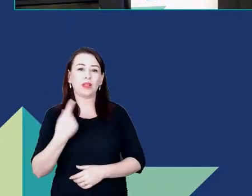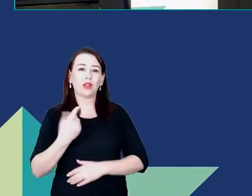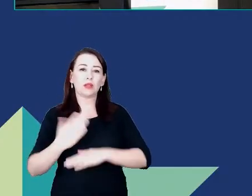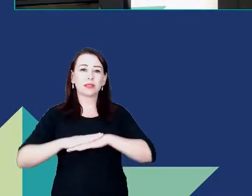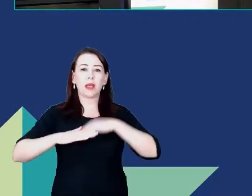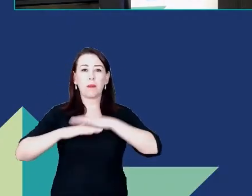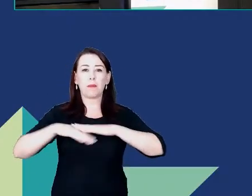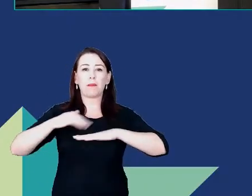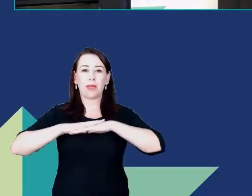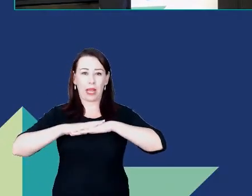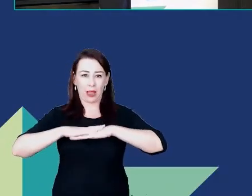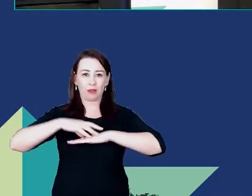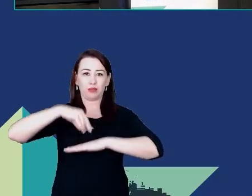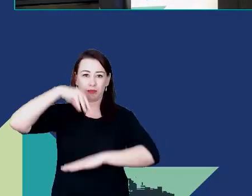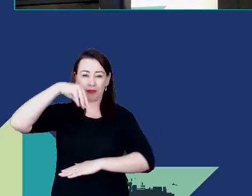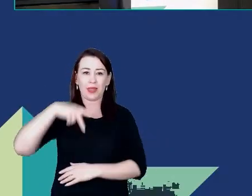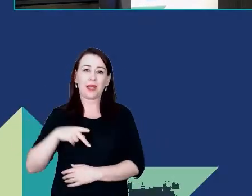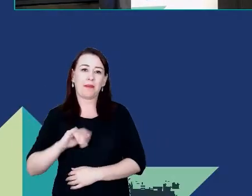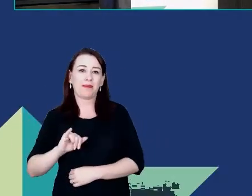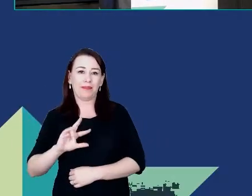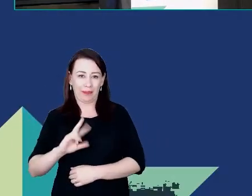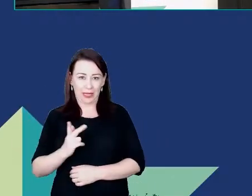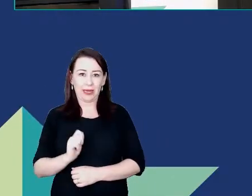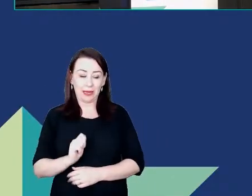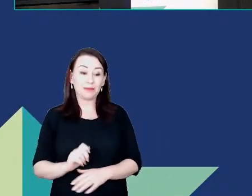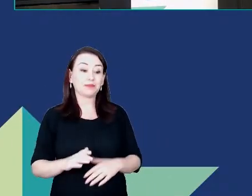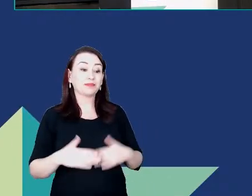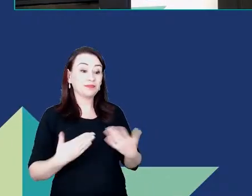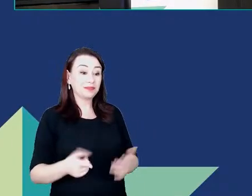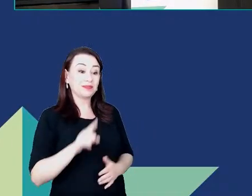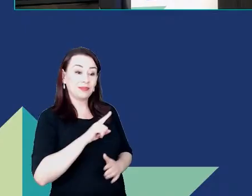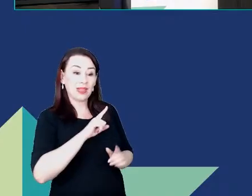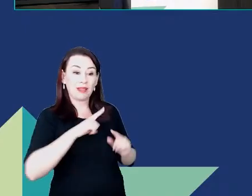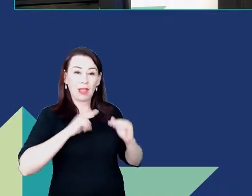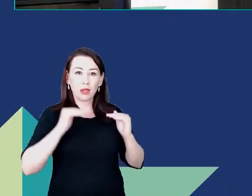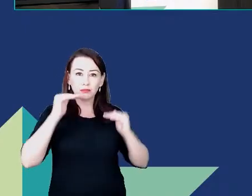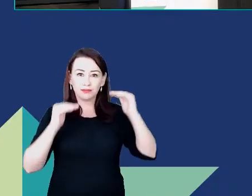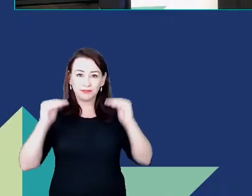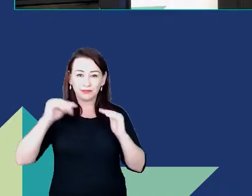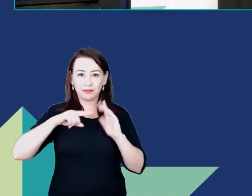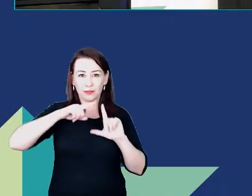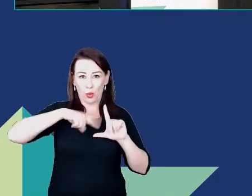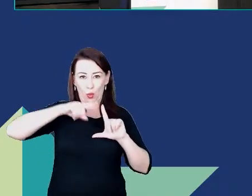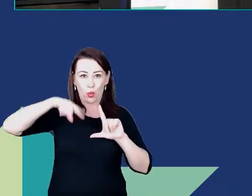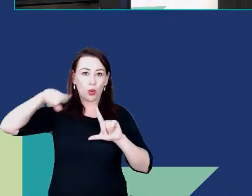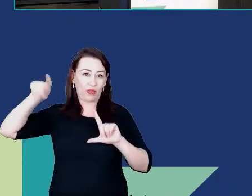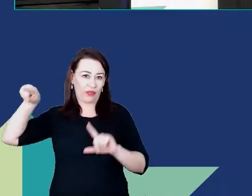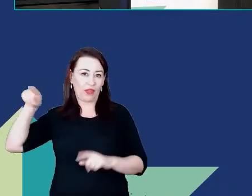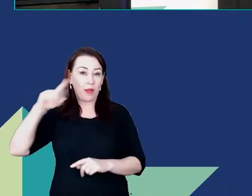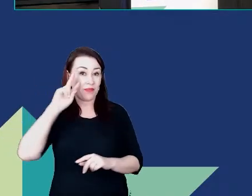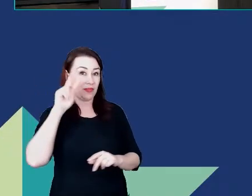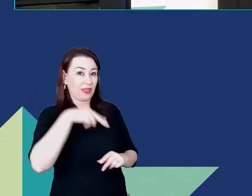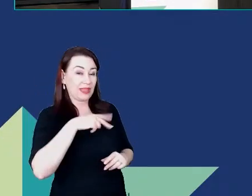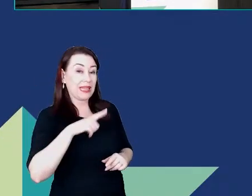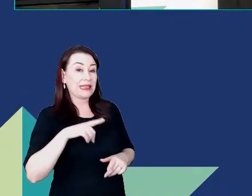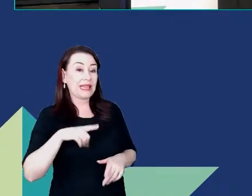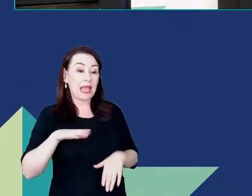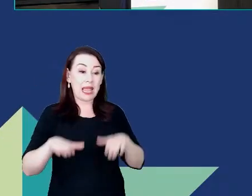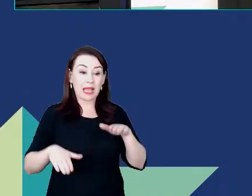curvas granulométricas estão mostradas aí, apesar de serem curvas médias, né, normalmente não se tem uma variação muito grande